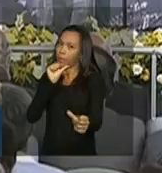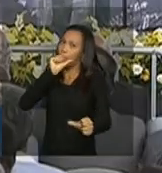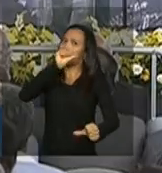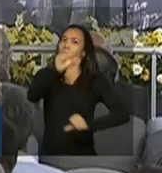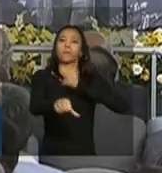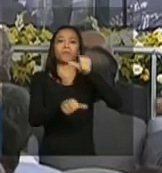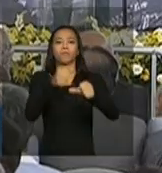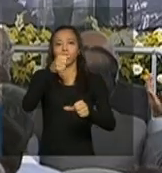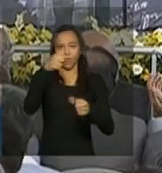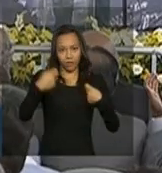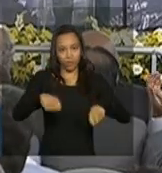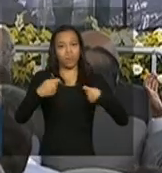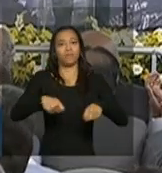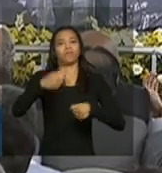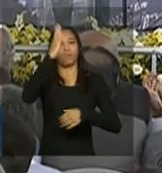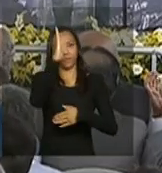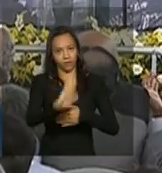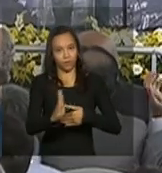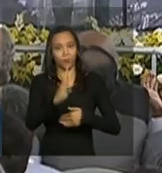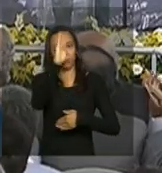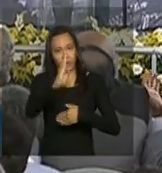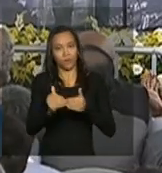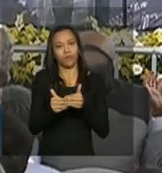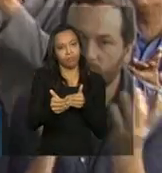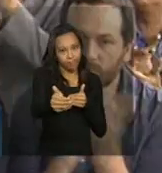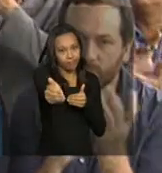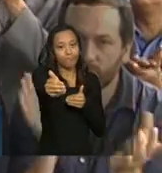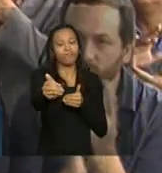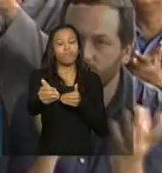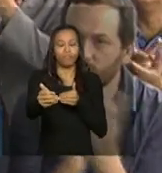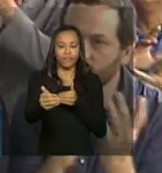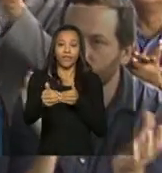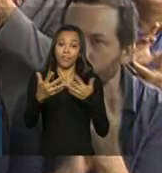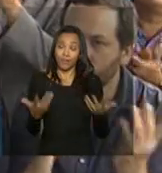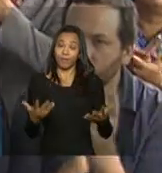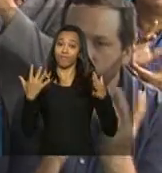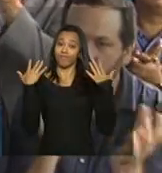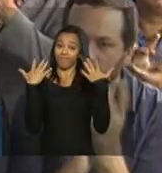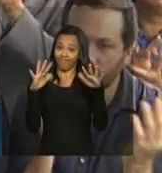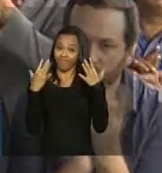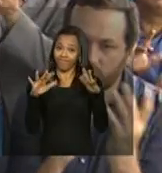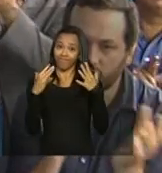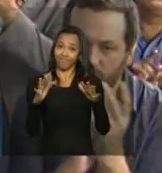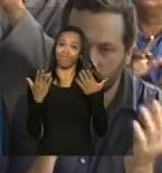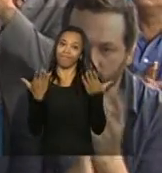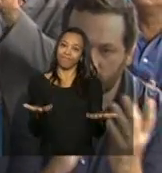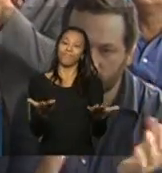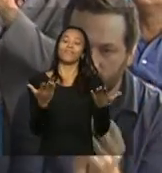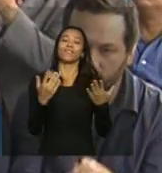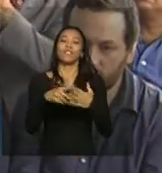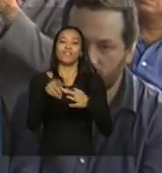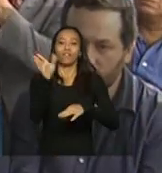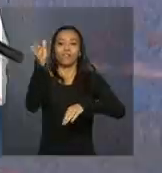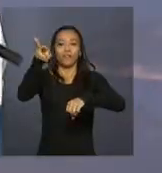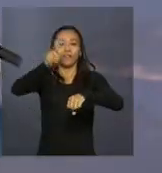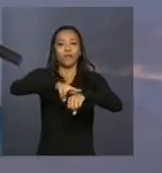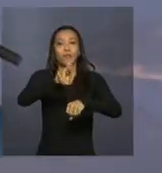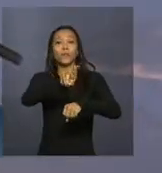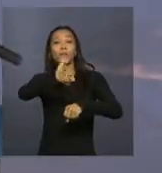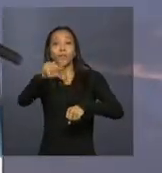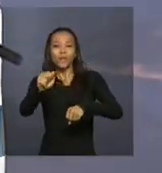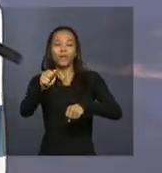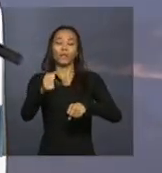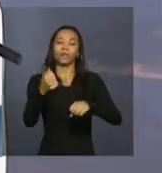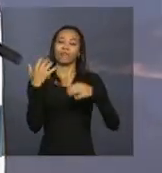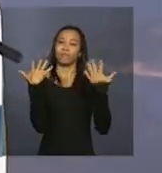Brasil. E é isso que eu e Pezão estamos fazendo aqui. Então, que viva o Rio de Janeiro, que viva a cidade maravilhosa. Eu só vou